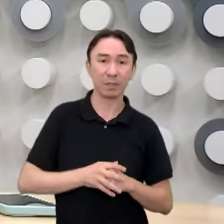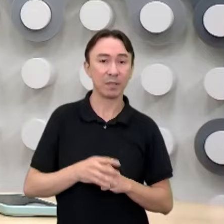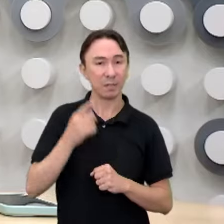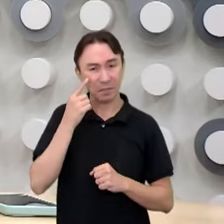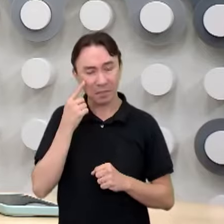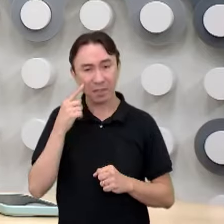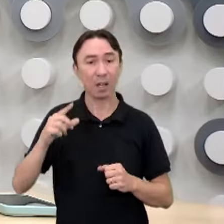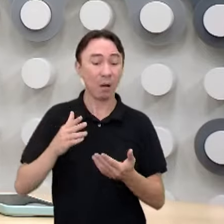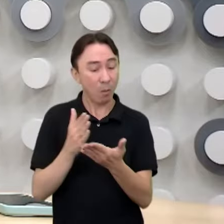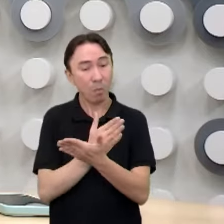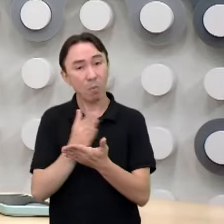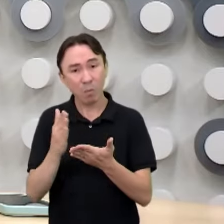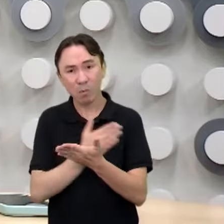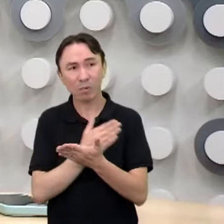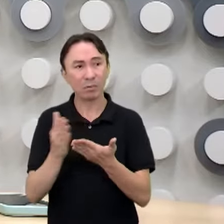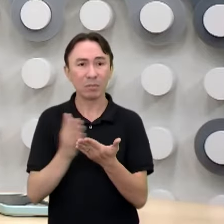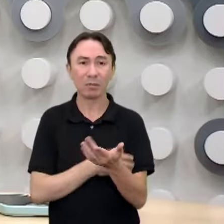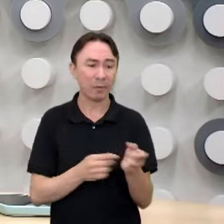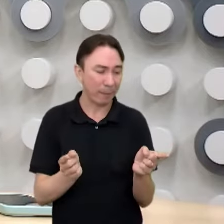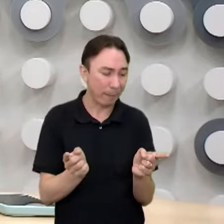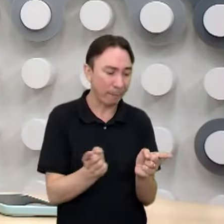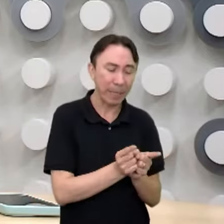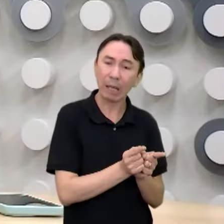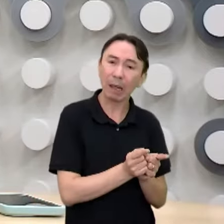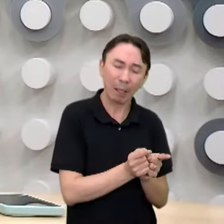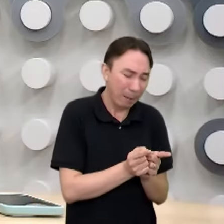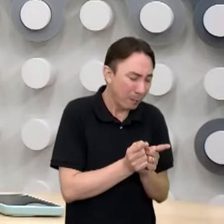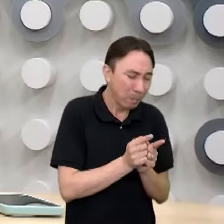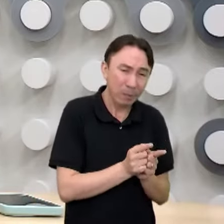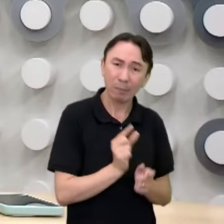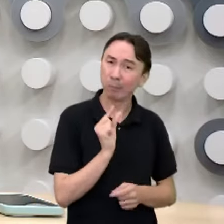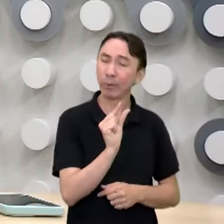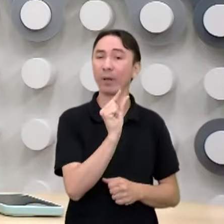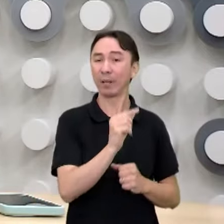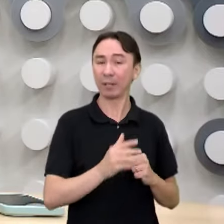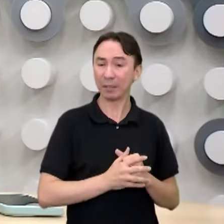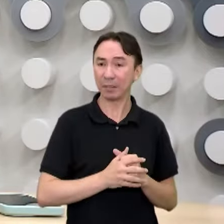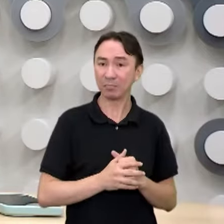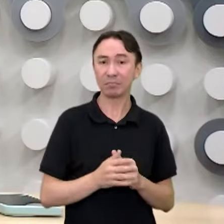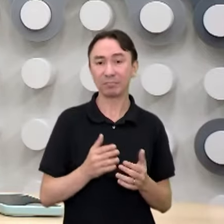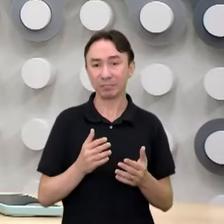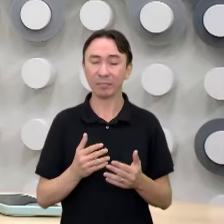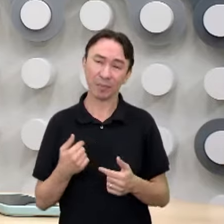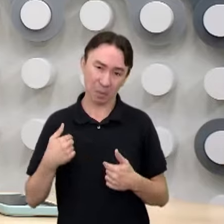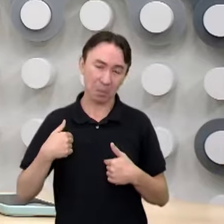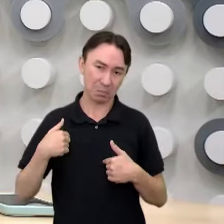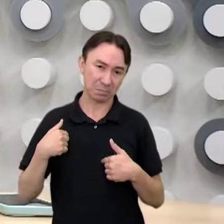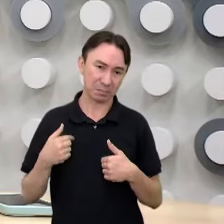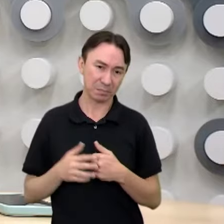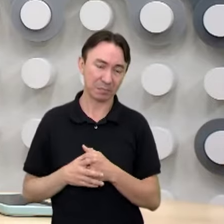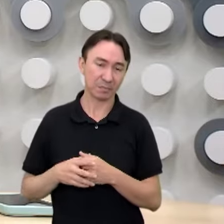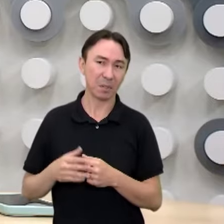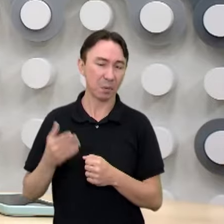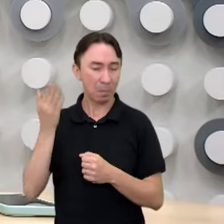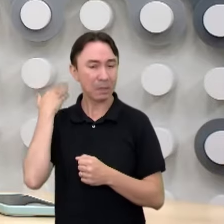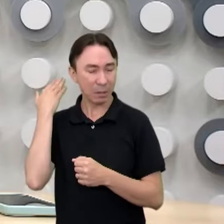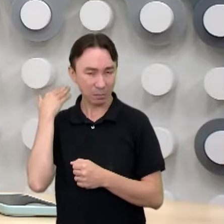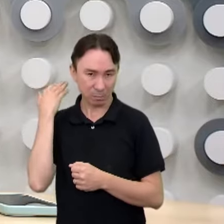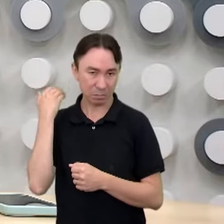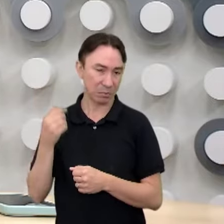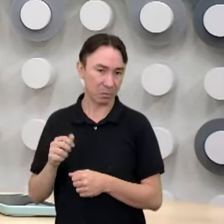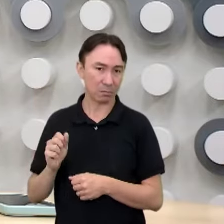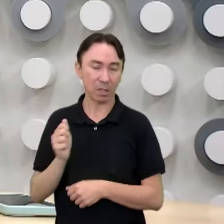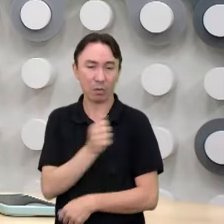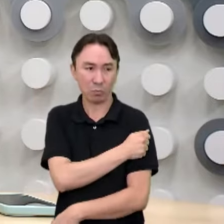de médio e de grande porte, né? Então, muitas vezes, você pode até pegar, eu mesmo quando eu fui aluno, né, eu estudei